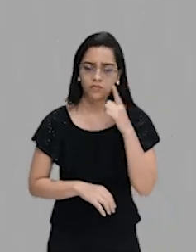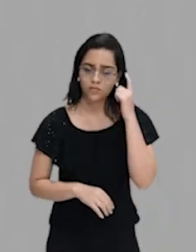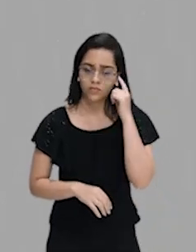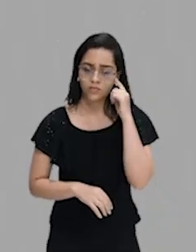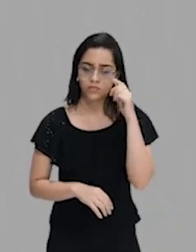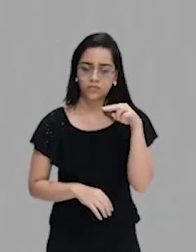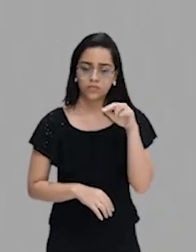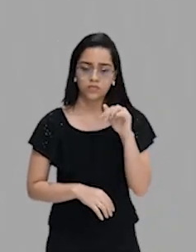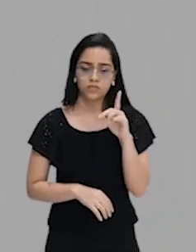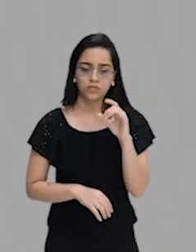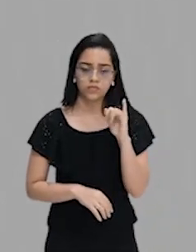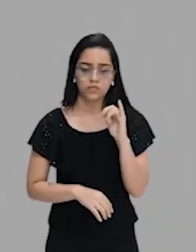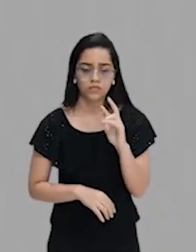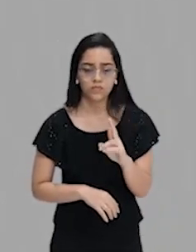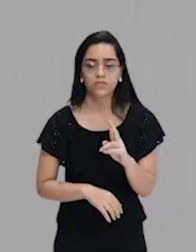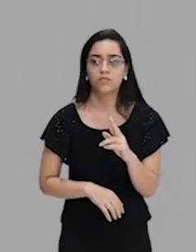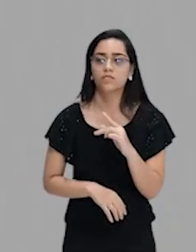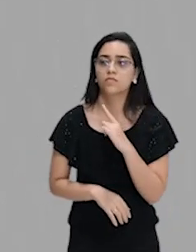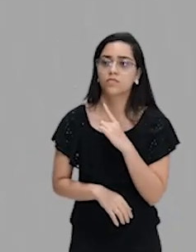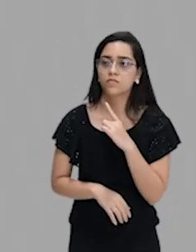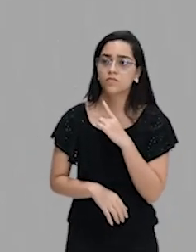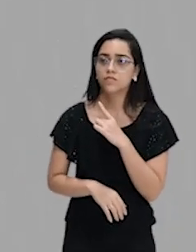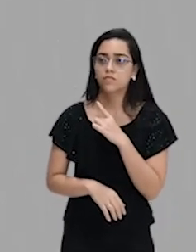como nadir,